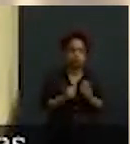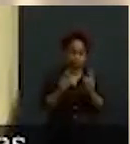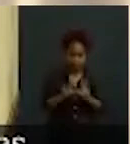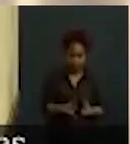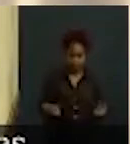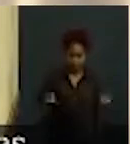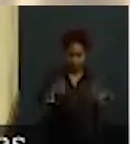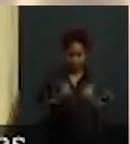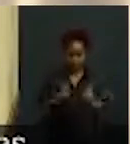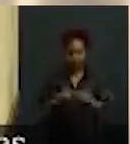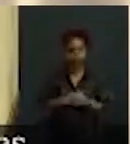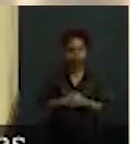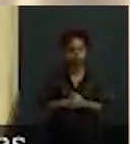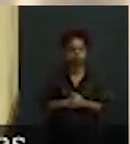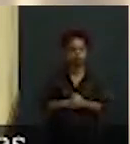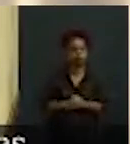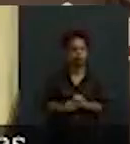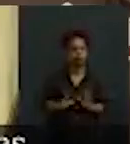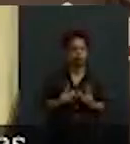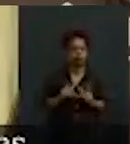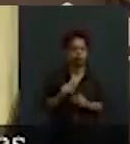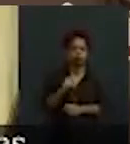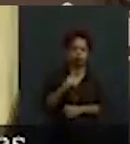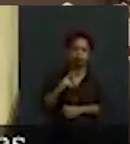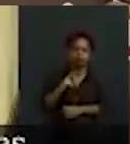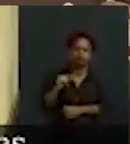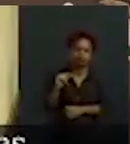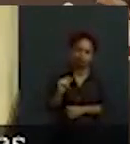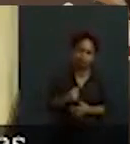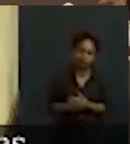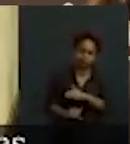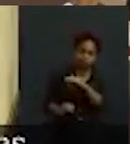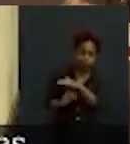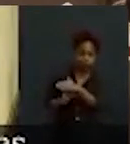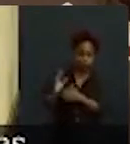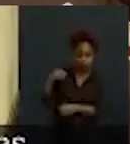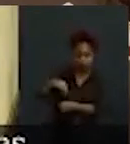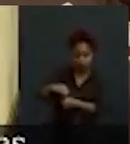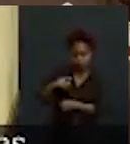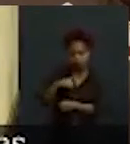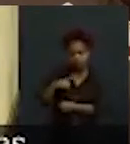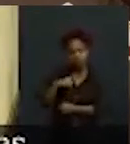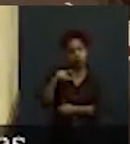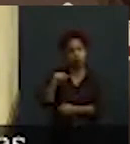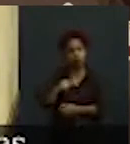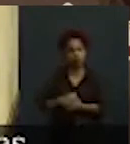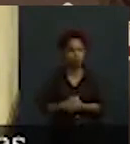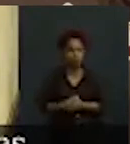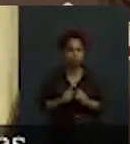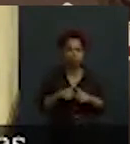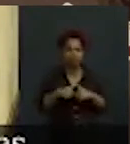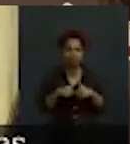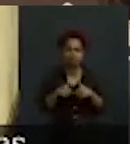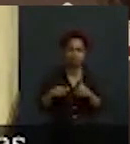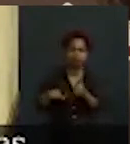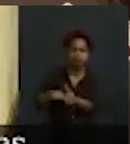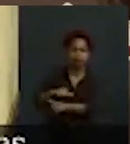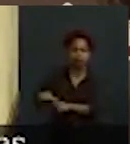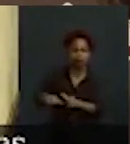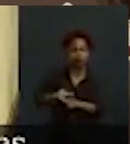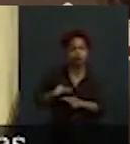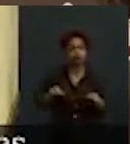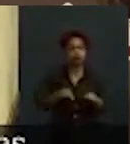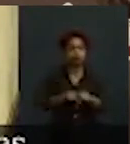ótica, agraciar com as insígnias do reconhecimento institucional não deixa de ser uma forma de renovar